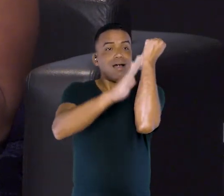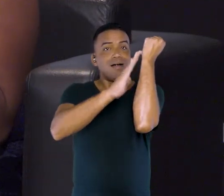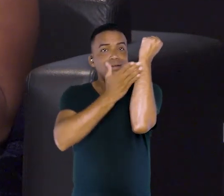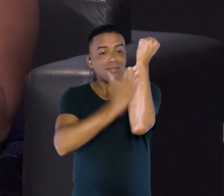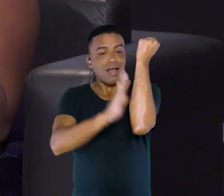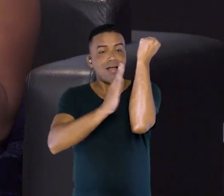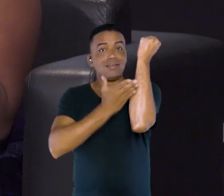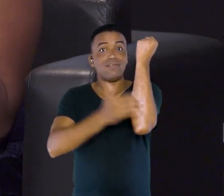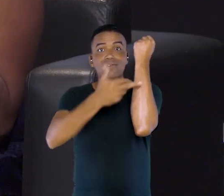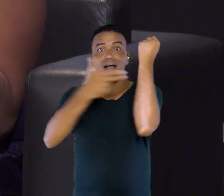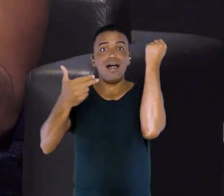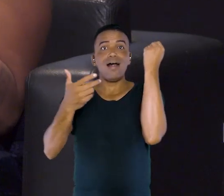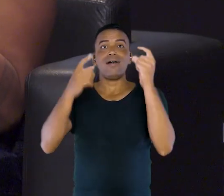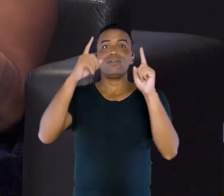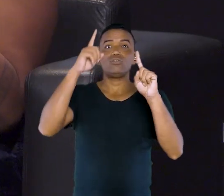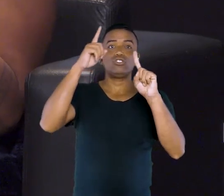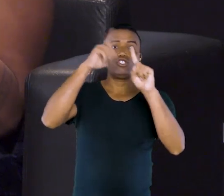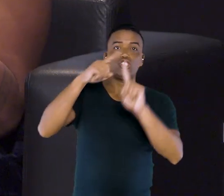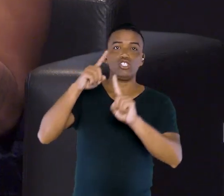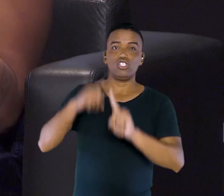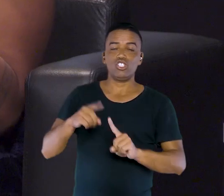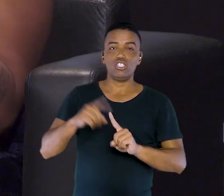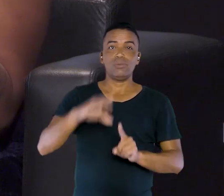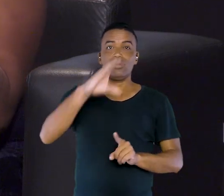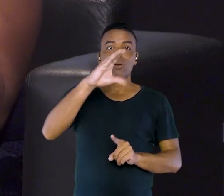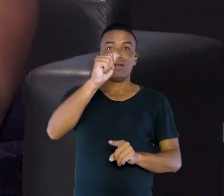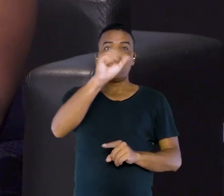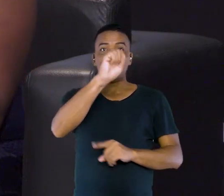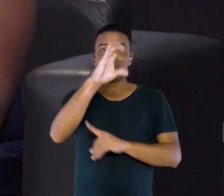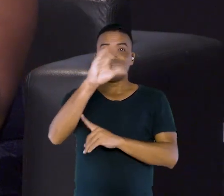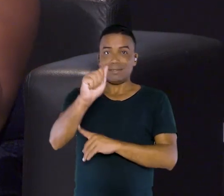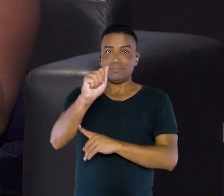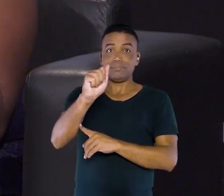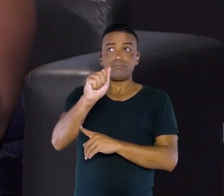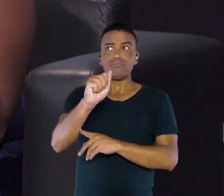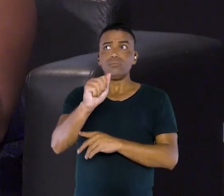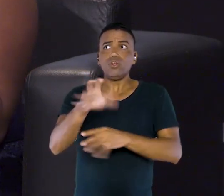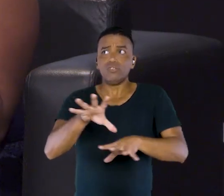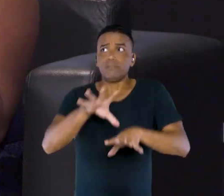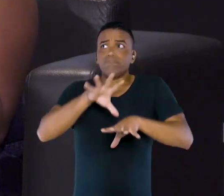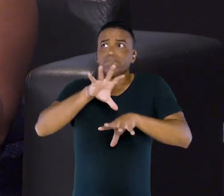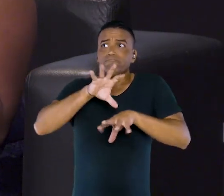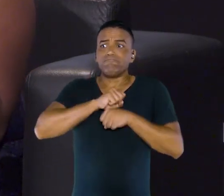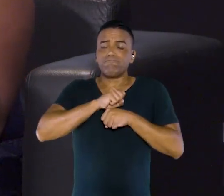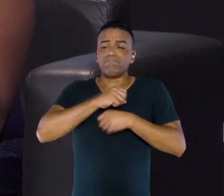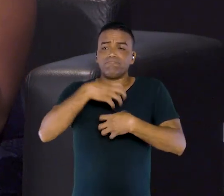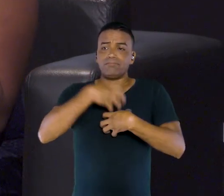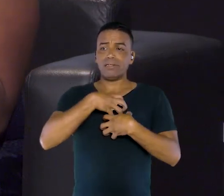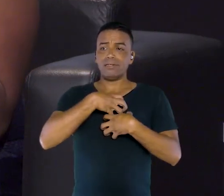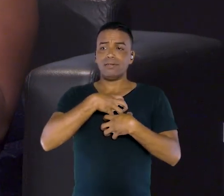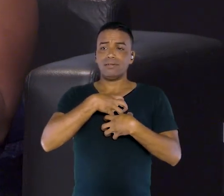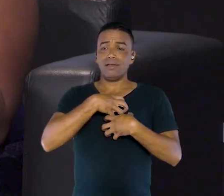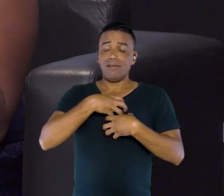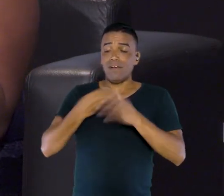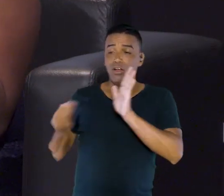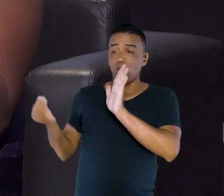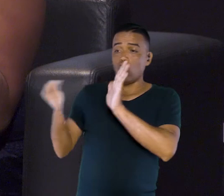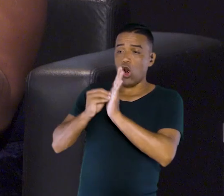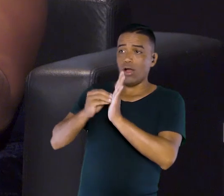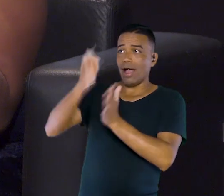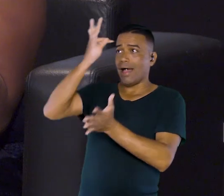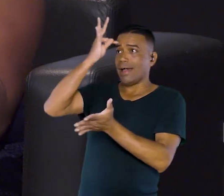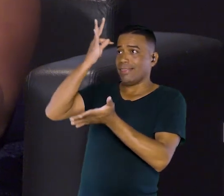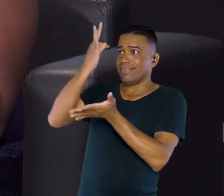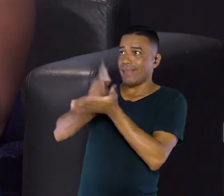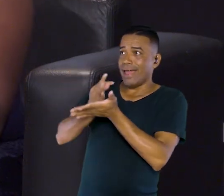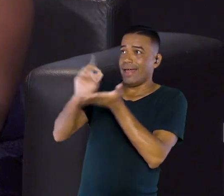de mandioca, né? Então, essa diversidade, como você leva essa riqueza toda para a